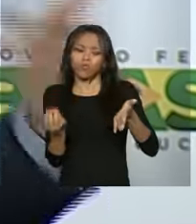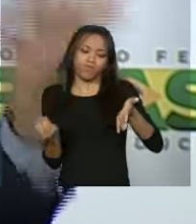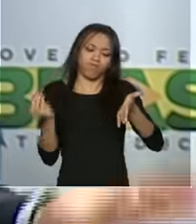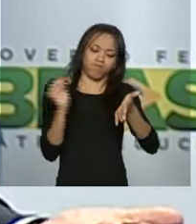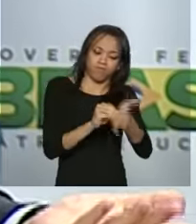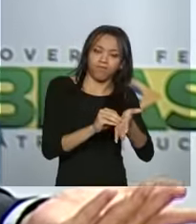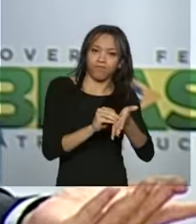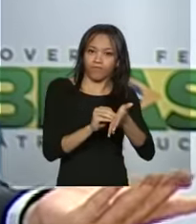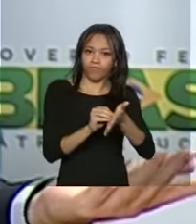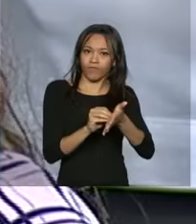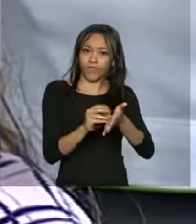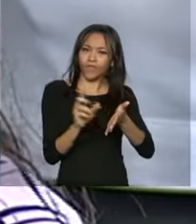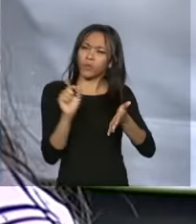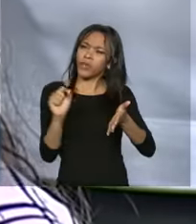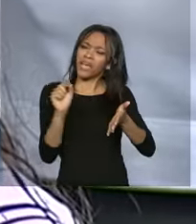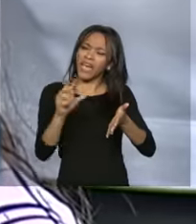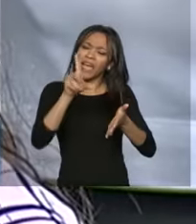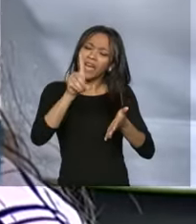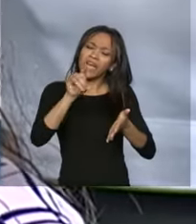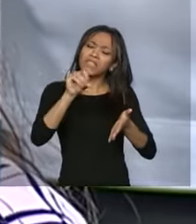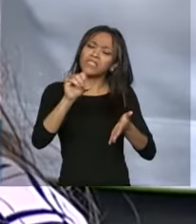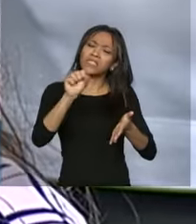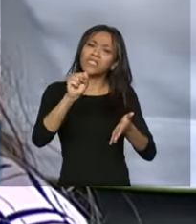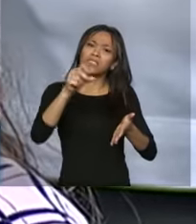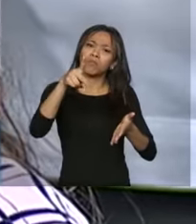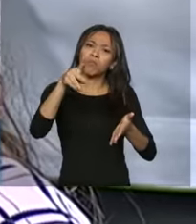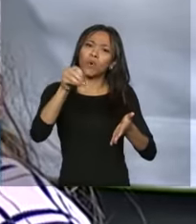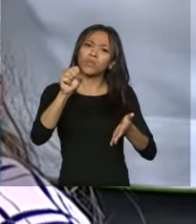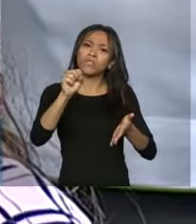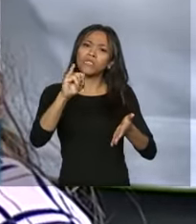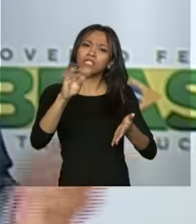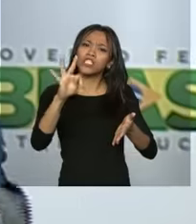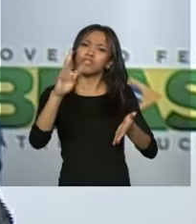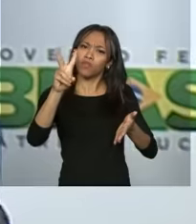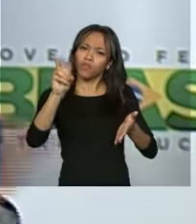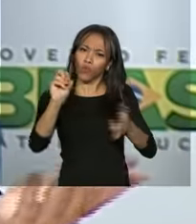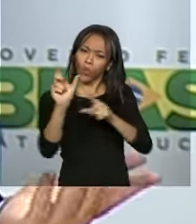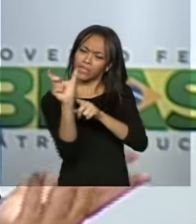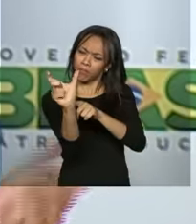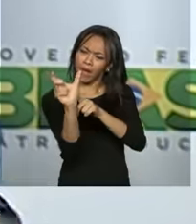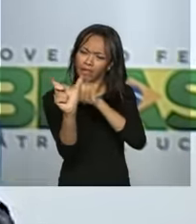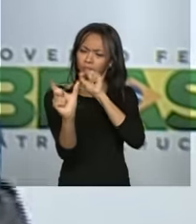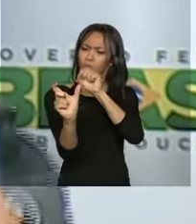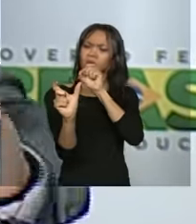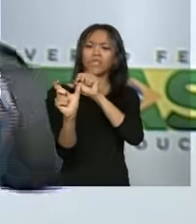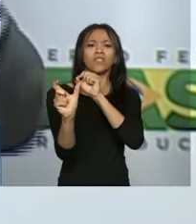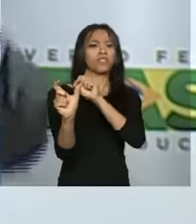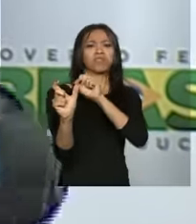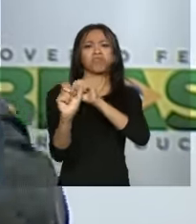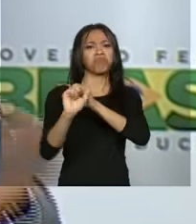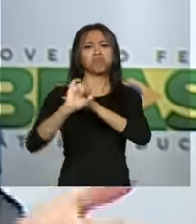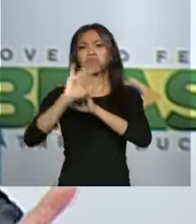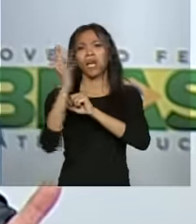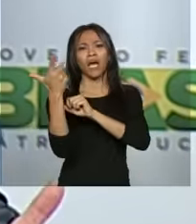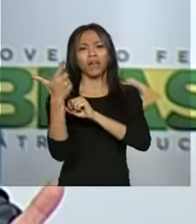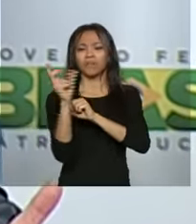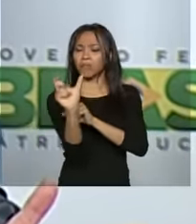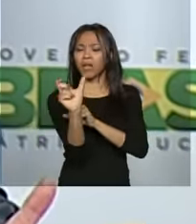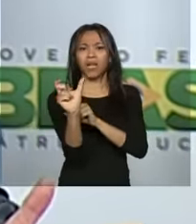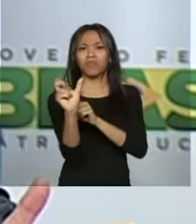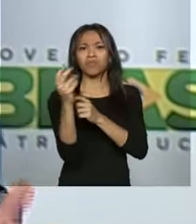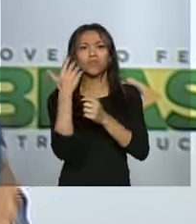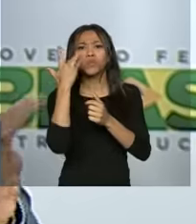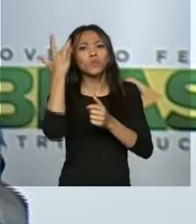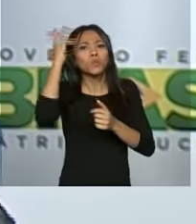o que que era dispositivo médico implantável a própria definição não tava Claro você registrava como produto médico lá na